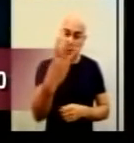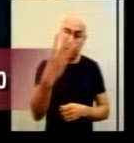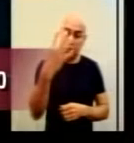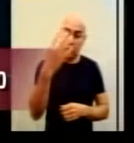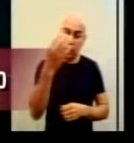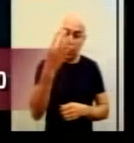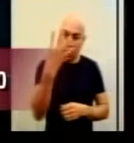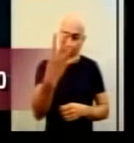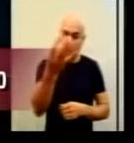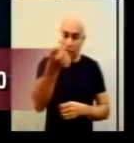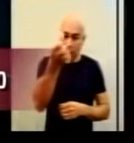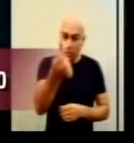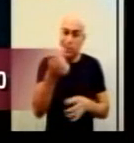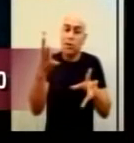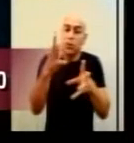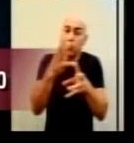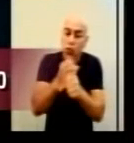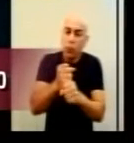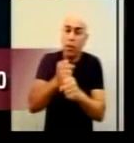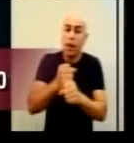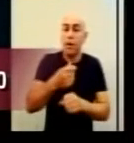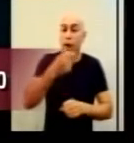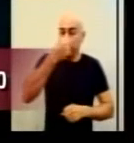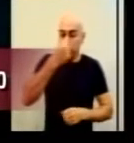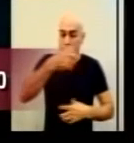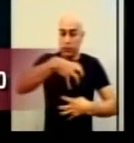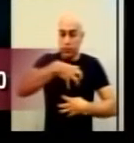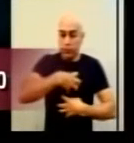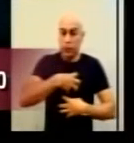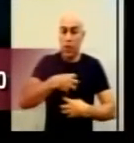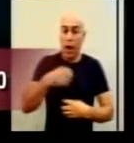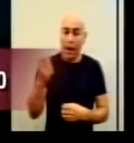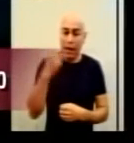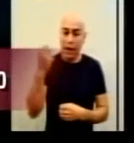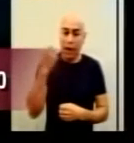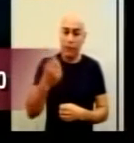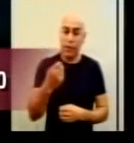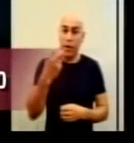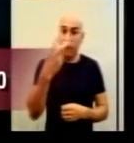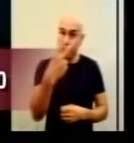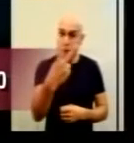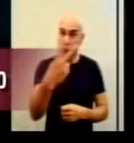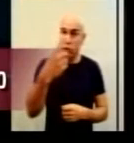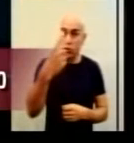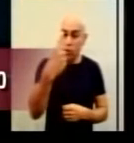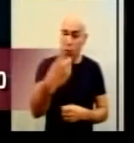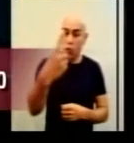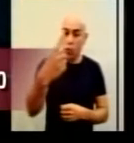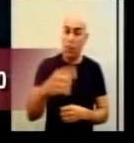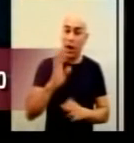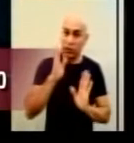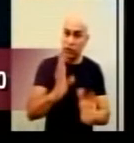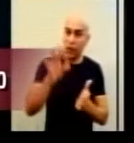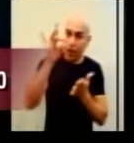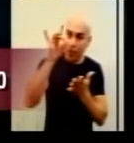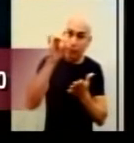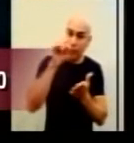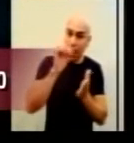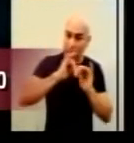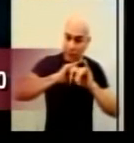2.346 casos acumulados de síndrome respiratória aguda grave notificados, 21 novas notificações de ontem para